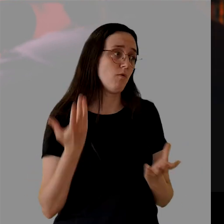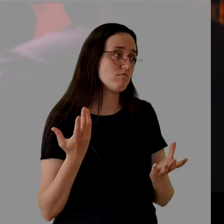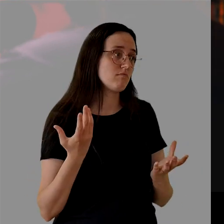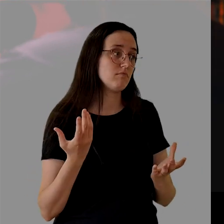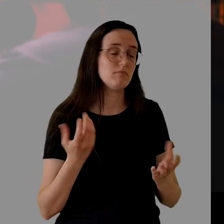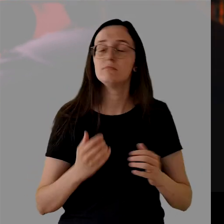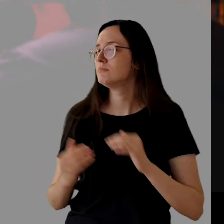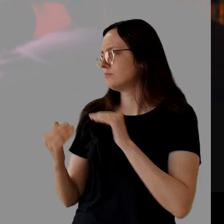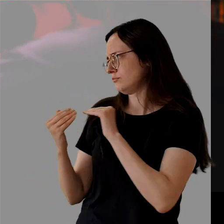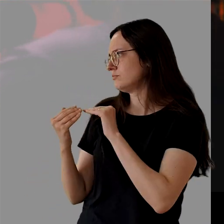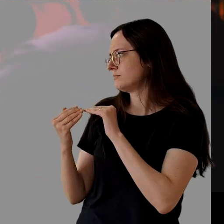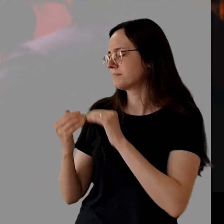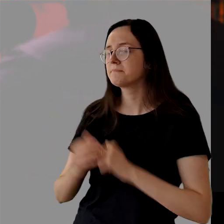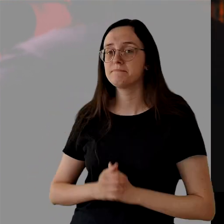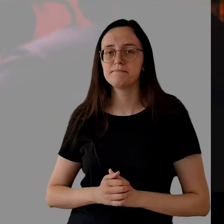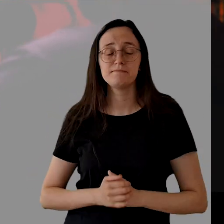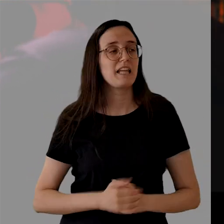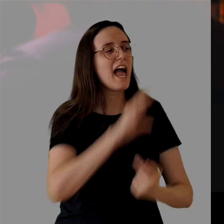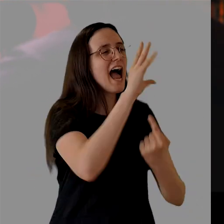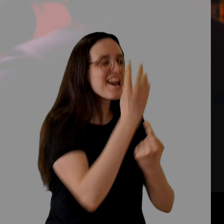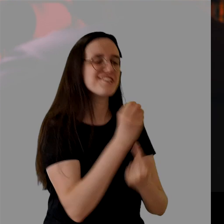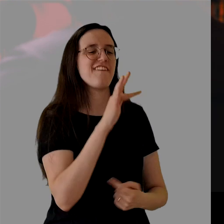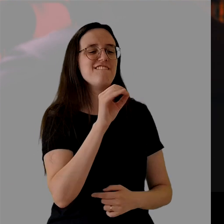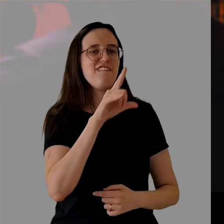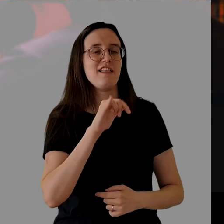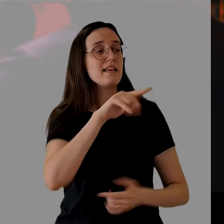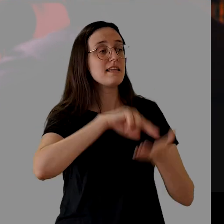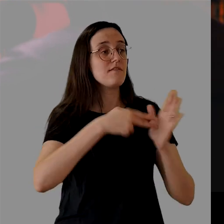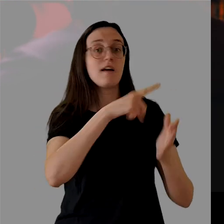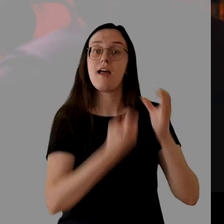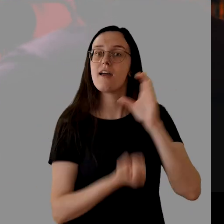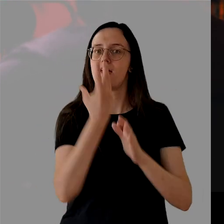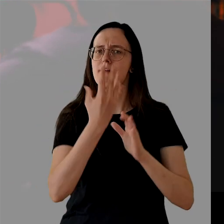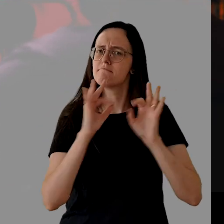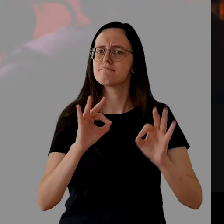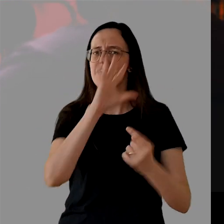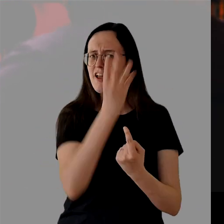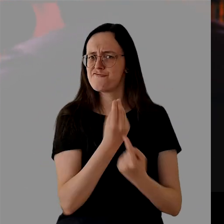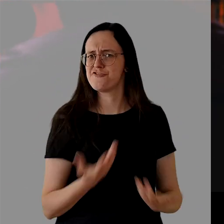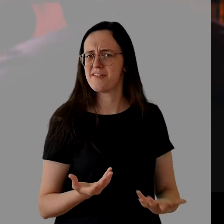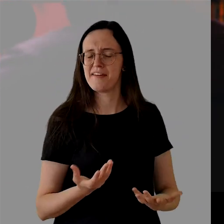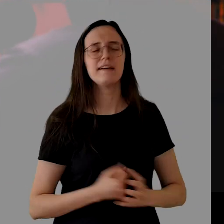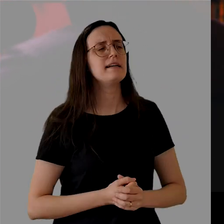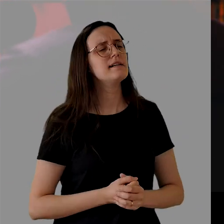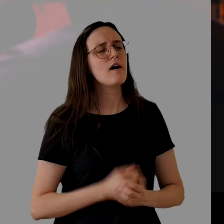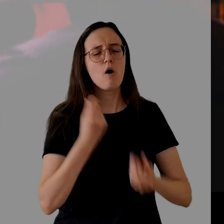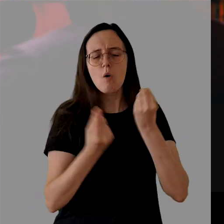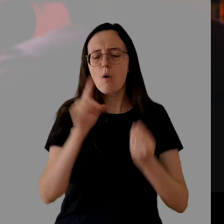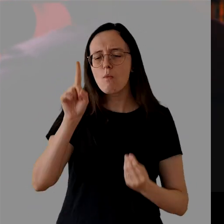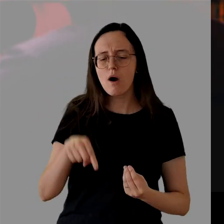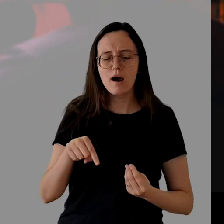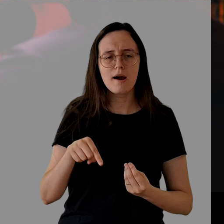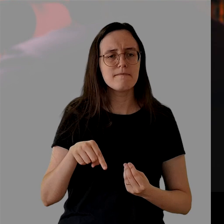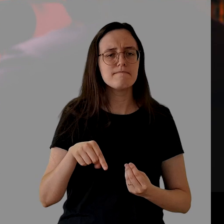que a gente é artista de Foley, né? Sim. Você cria, você é um artista mesmo. E como que é essa questão para